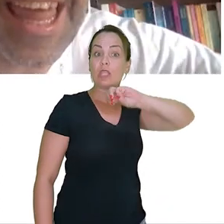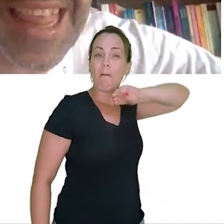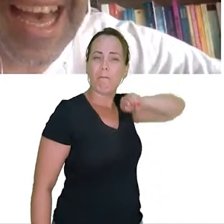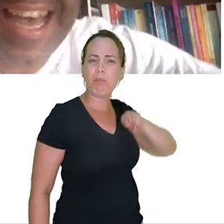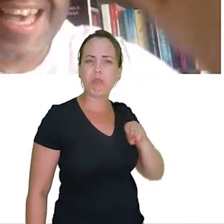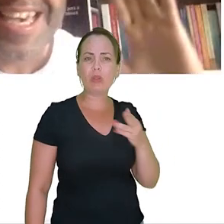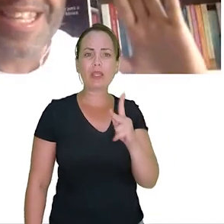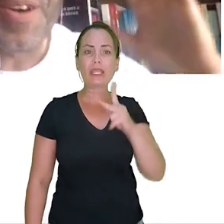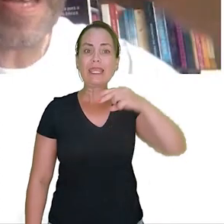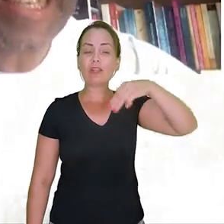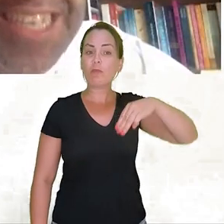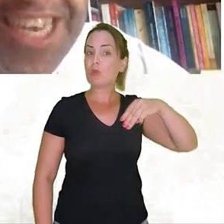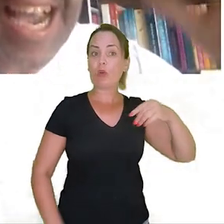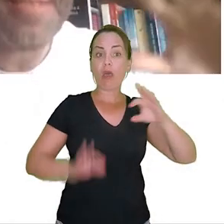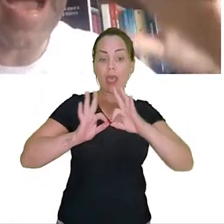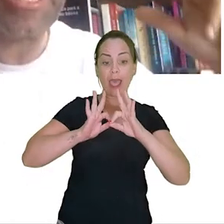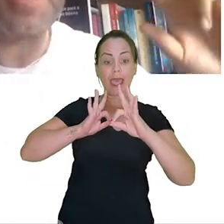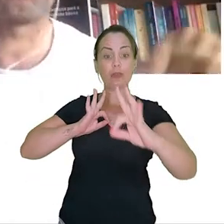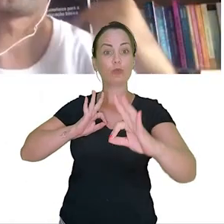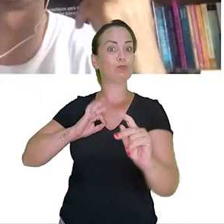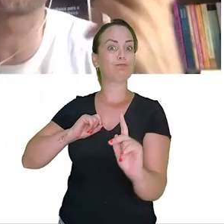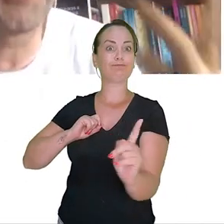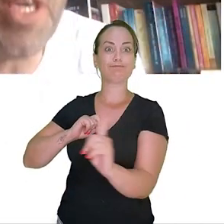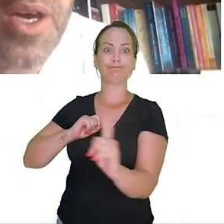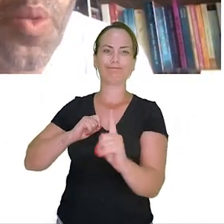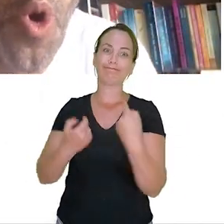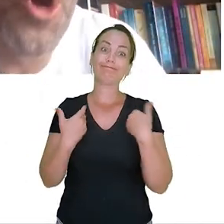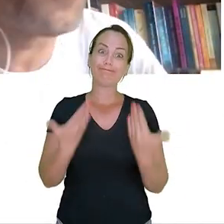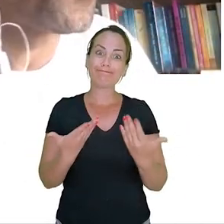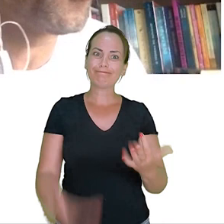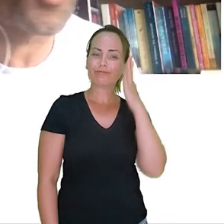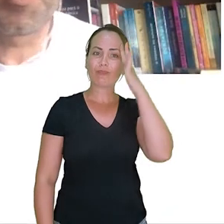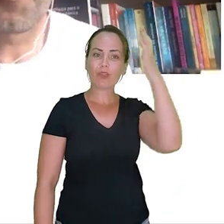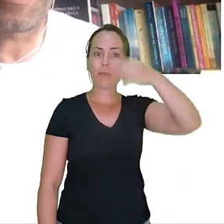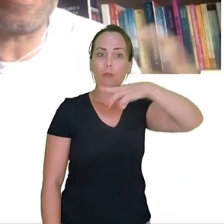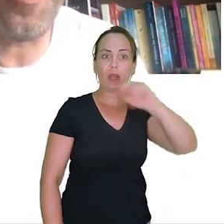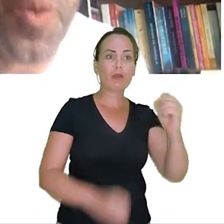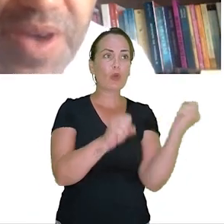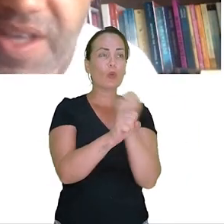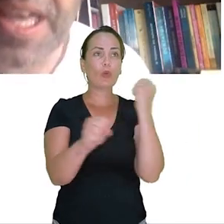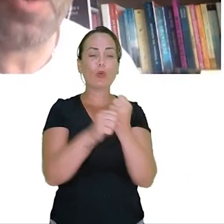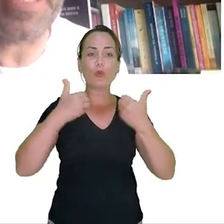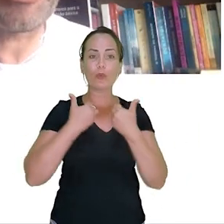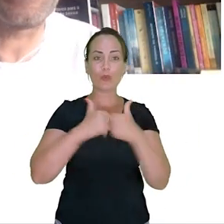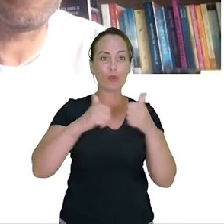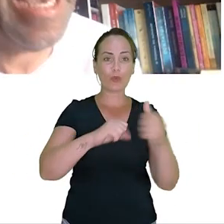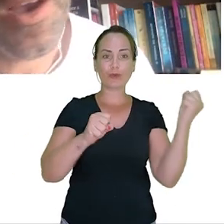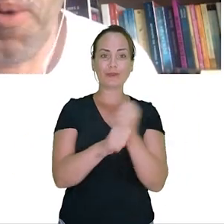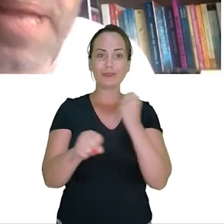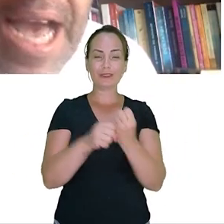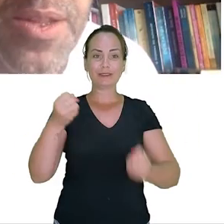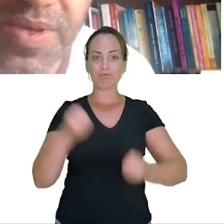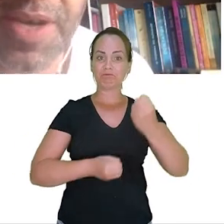linha reta. Então imagina chegar em Marte, construir um ônibus, construir um carro, né, para chegar